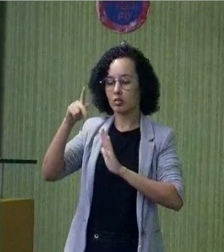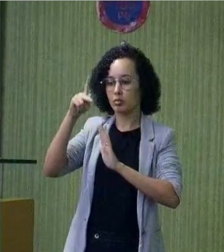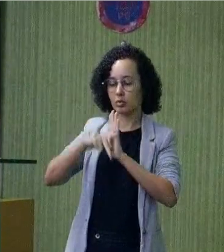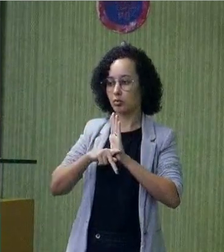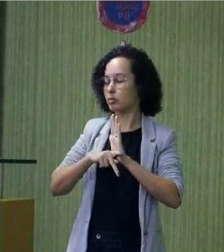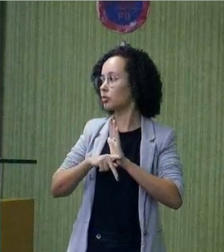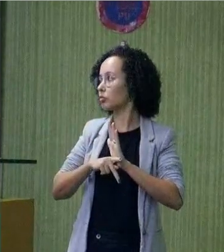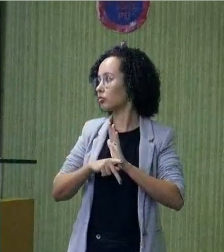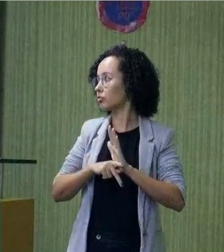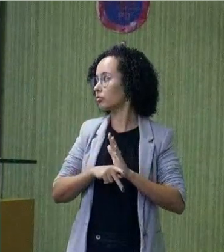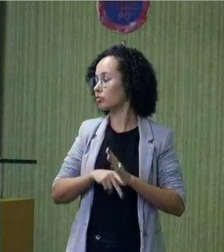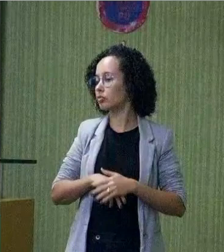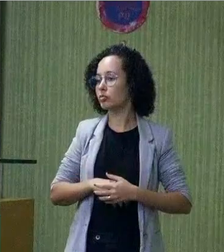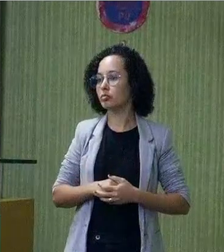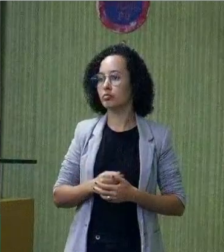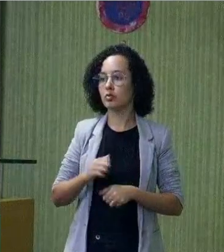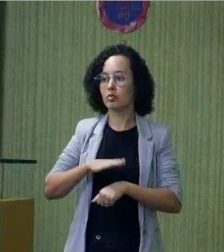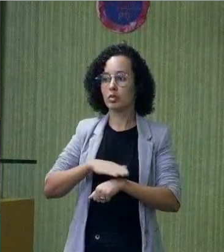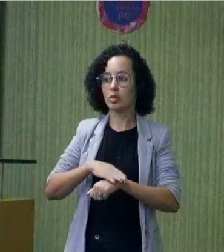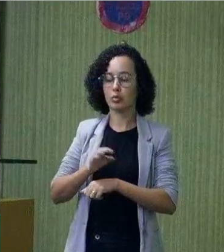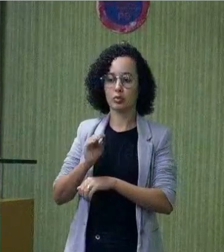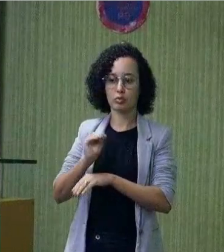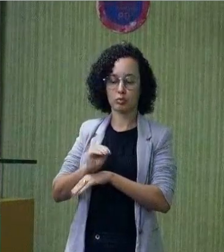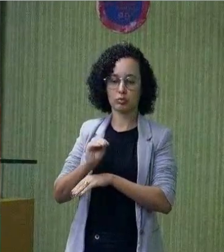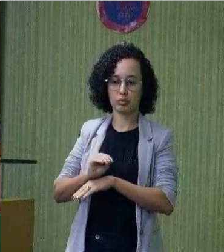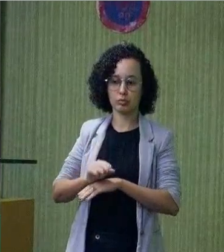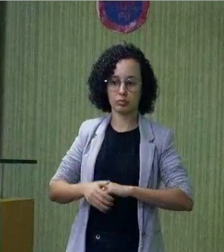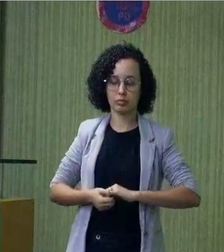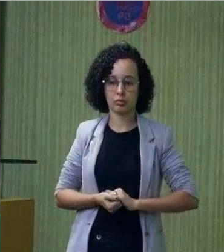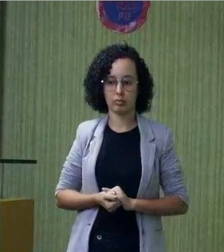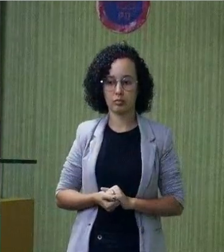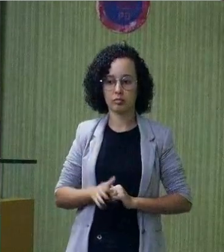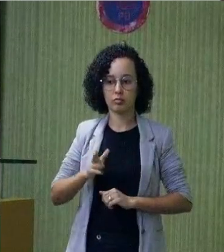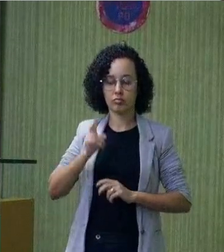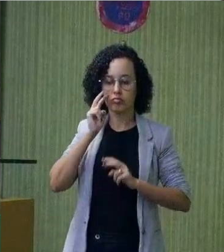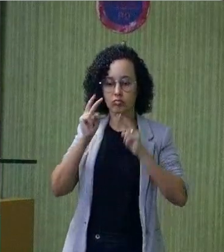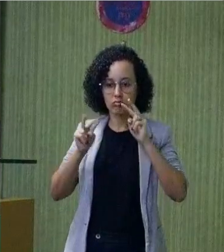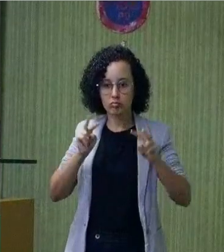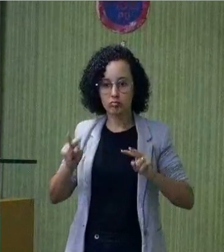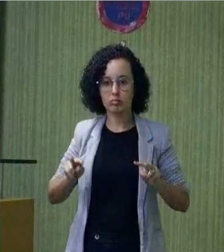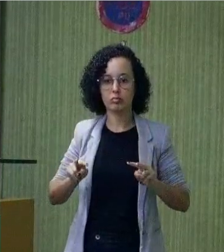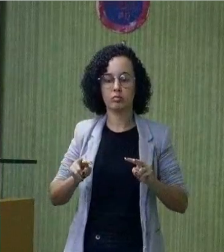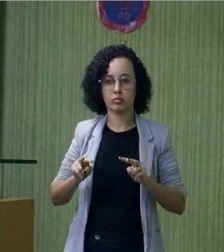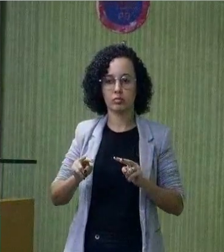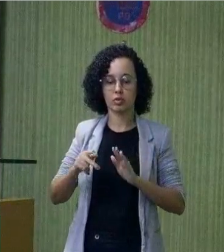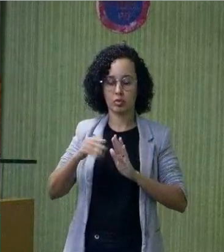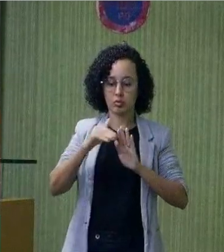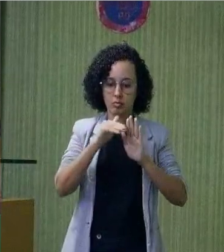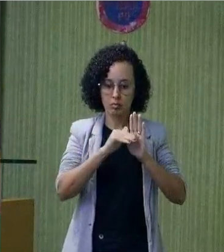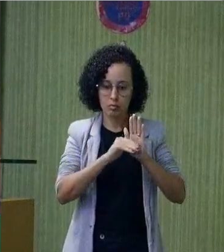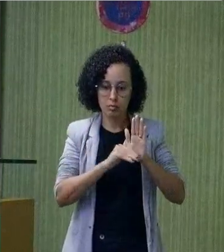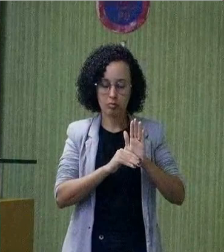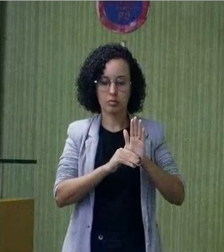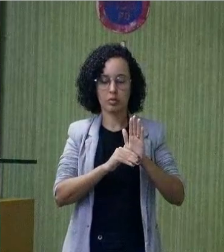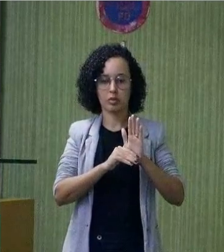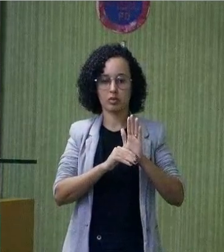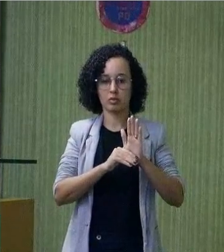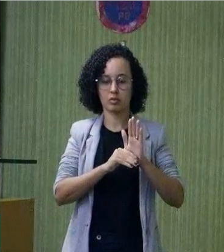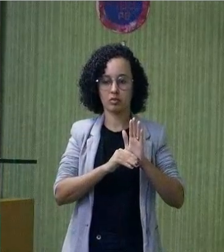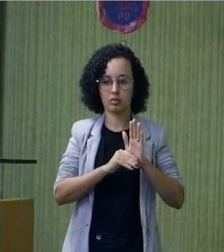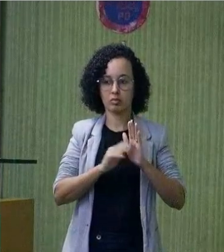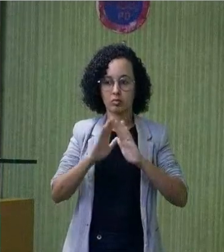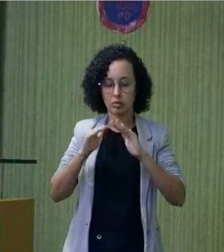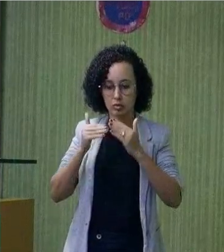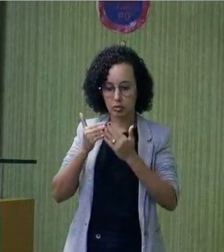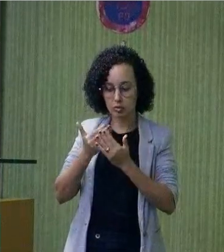Educar o meio ambiente e tempo de cuidar né que a gente já vê essa questão do plano de contingência de não poder ser escolas os